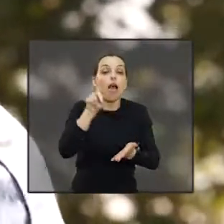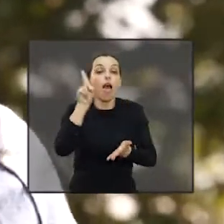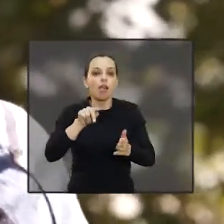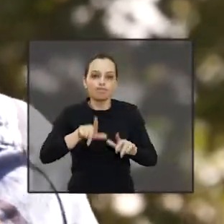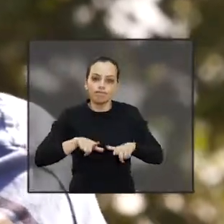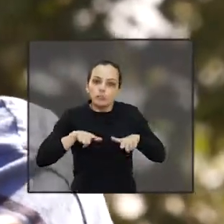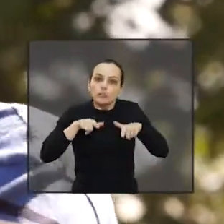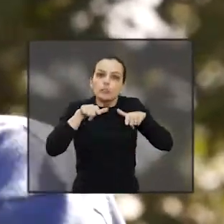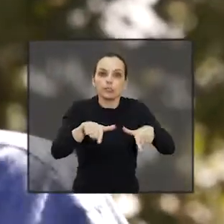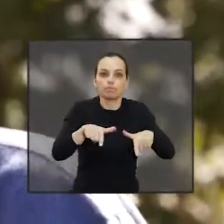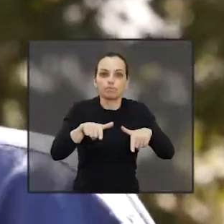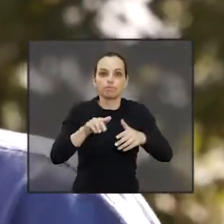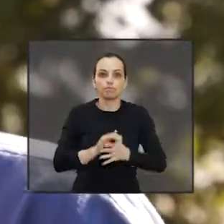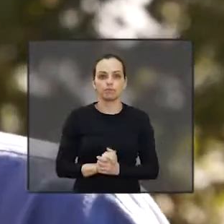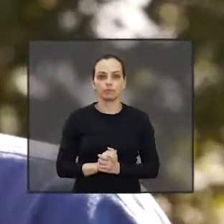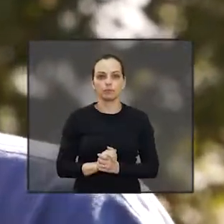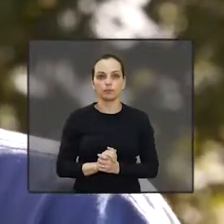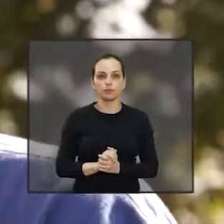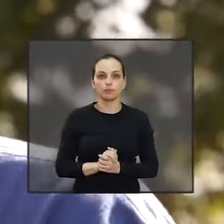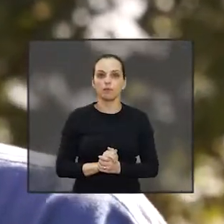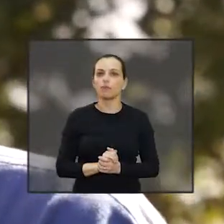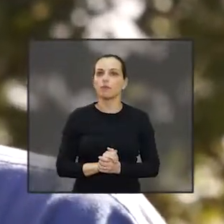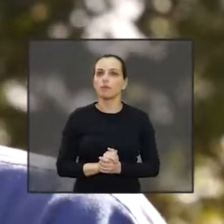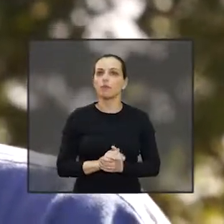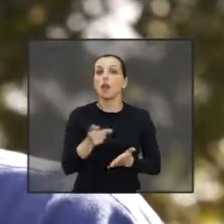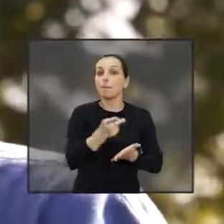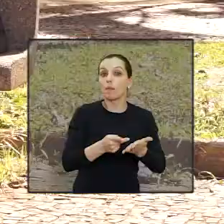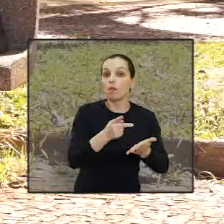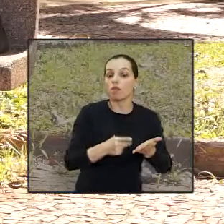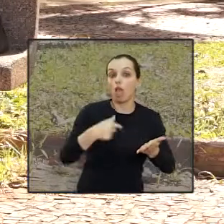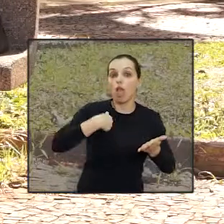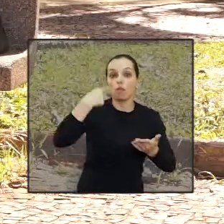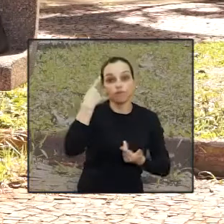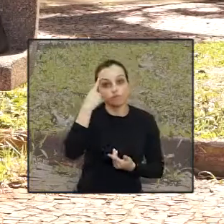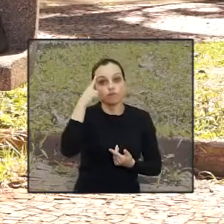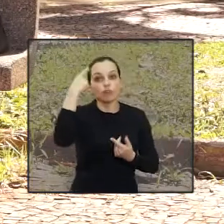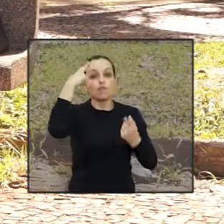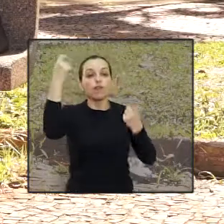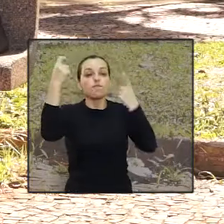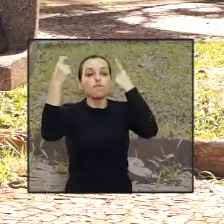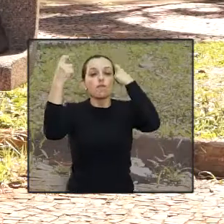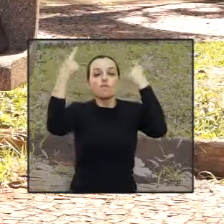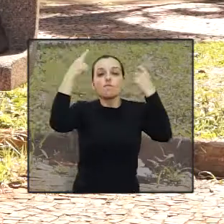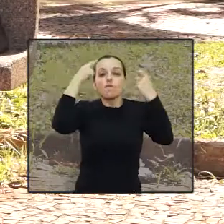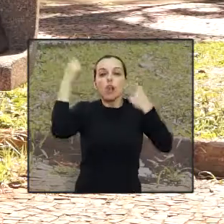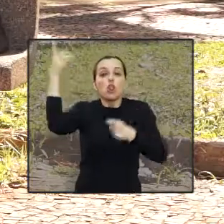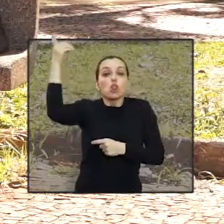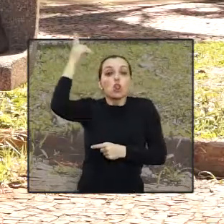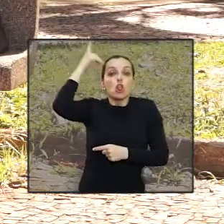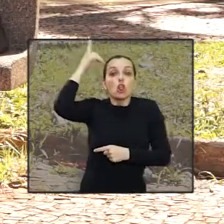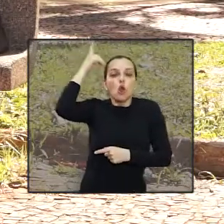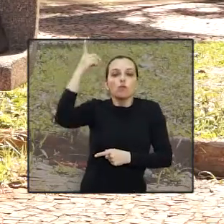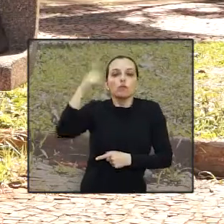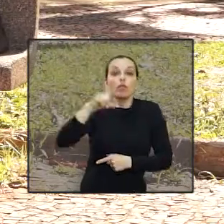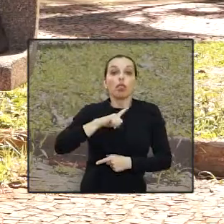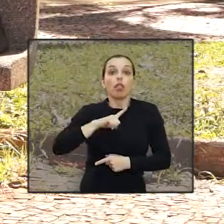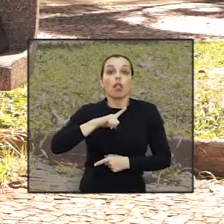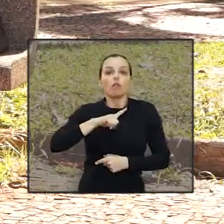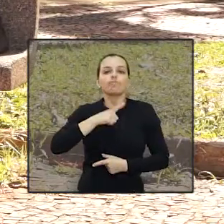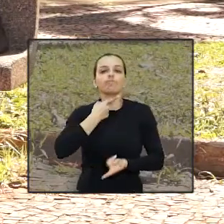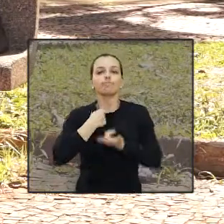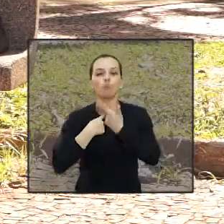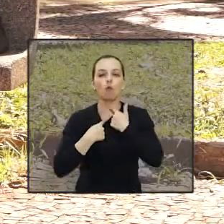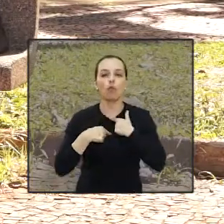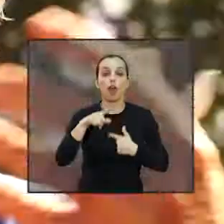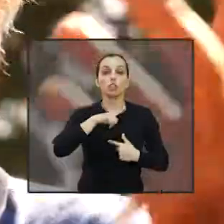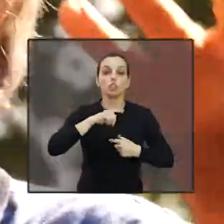alguns, se para poucos, mas para mim que é um desafio, onde eu ainda disse, eu crio e vou em cima e vou construir. Então eu tenho